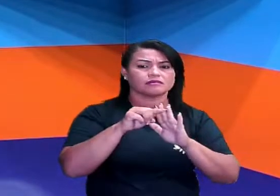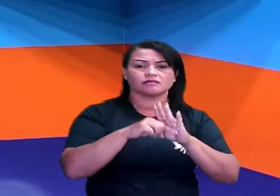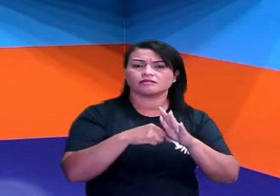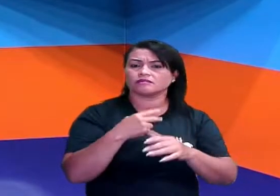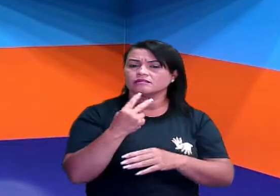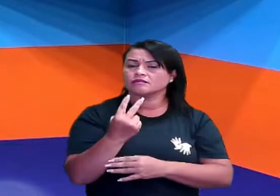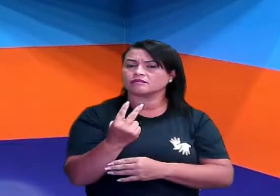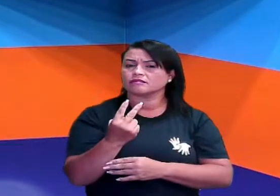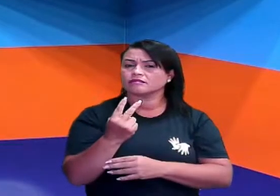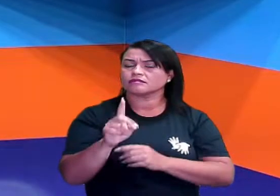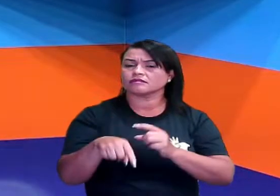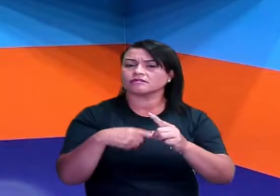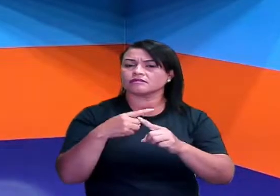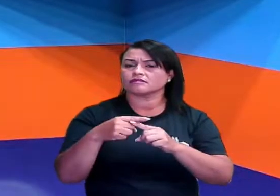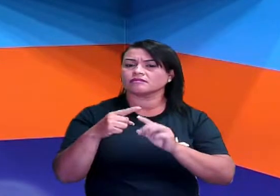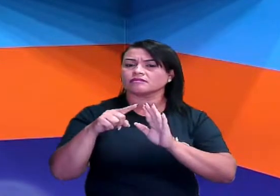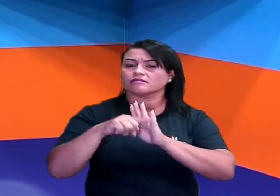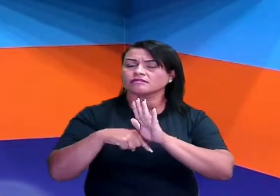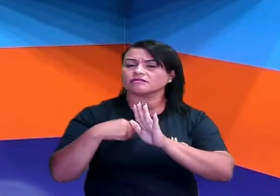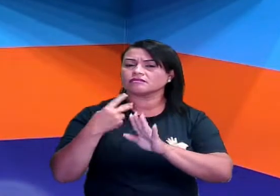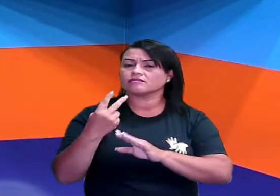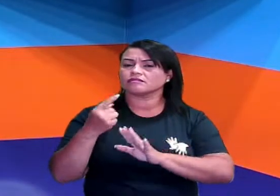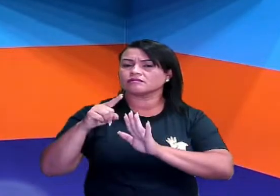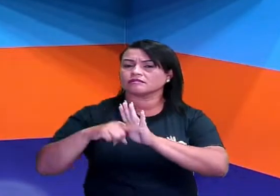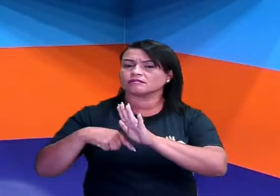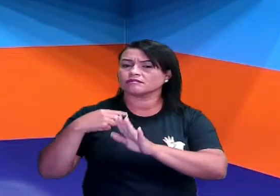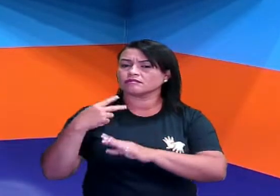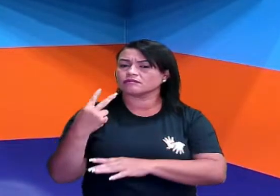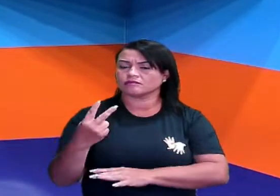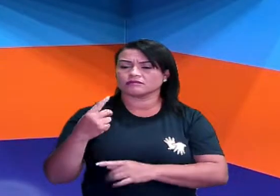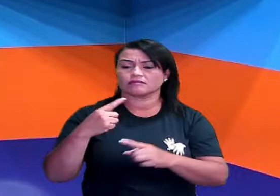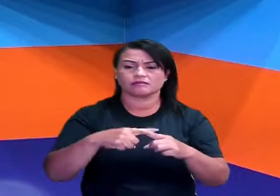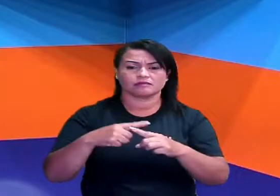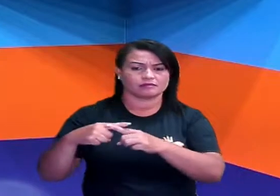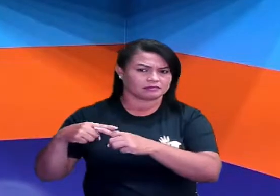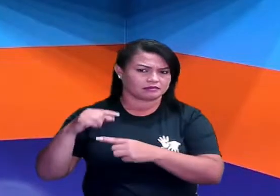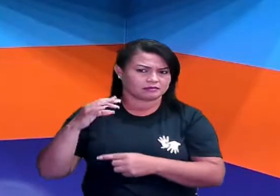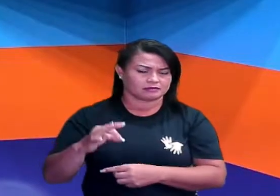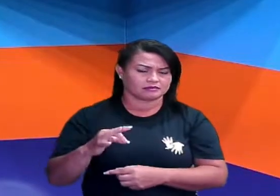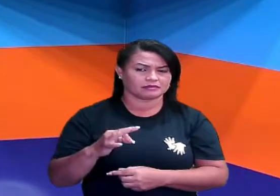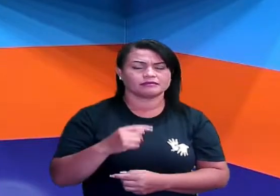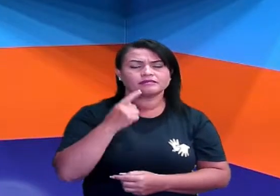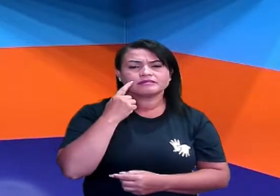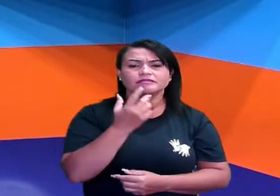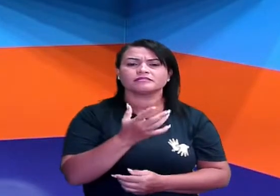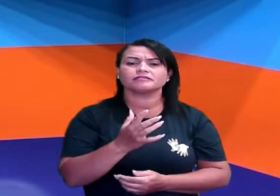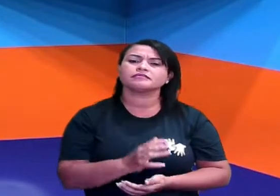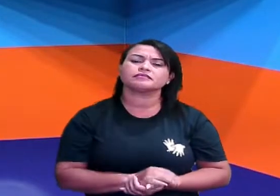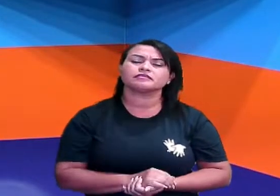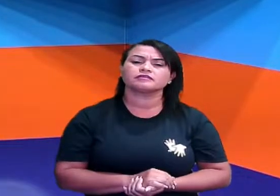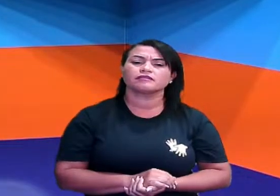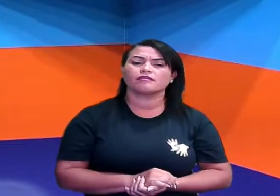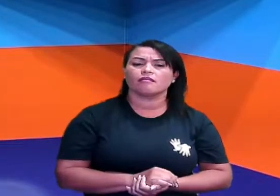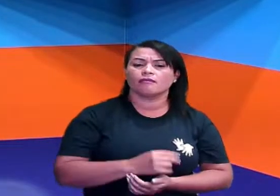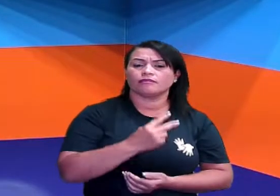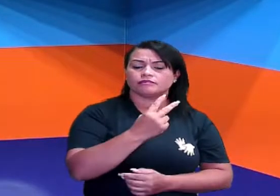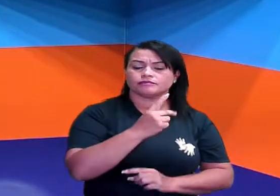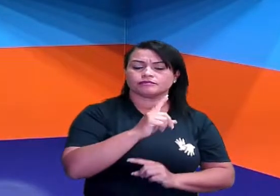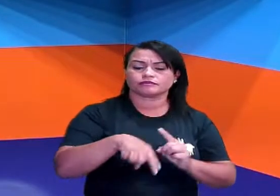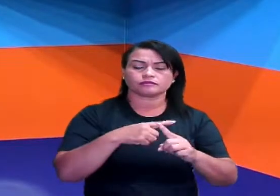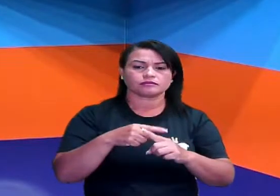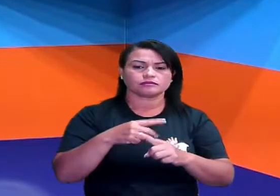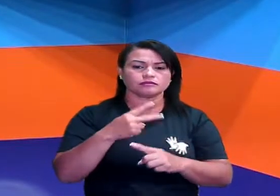2 vezes menos 2 vezes menos 2, certo? Então vamos lá. 2 vezes